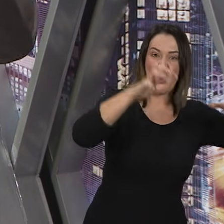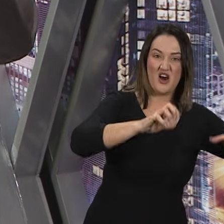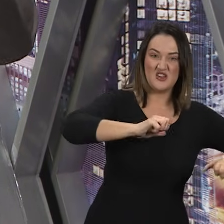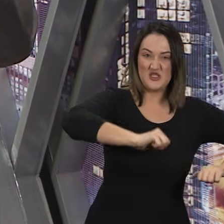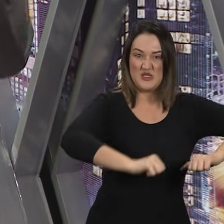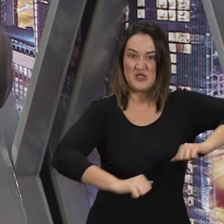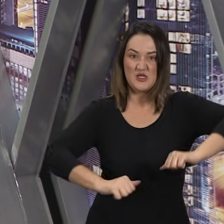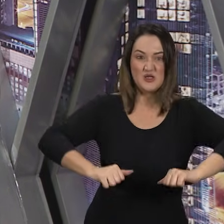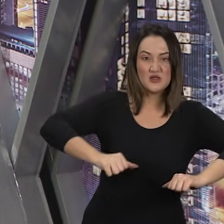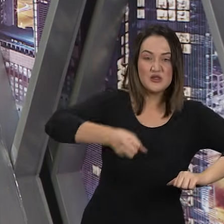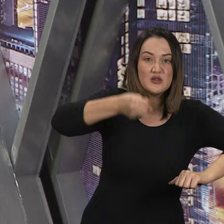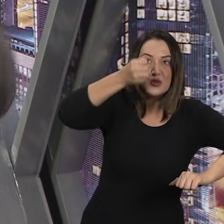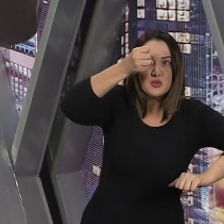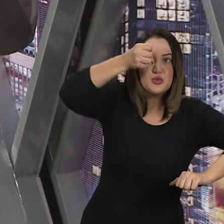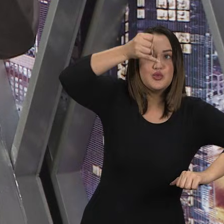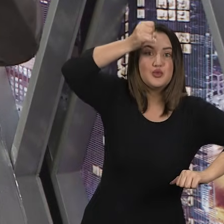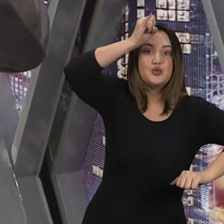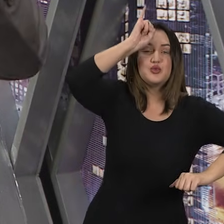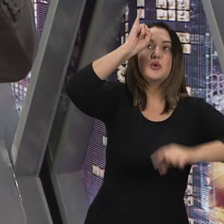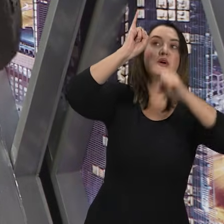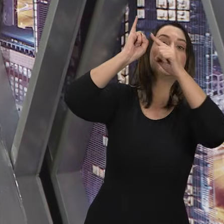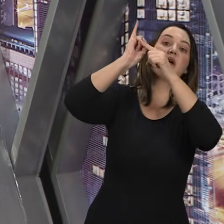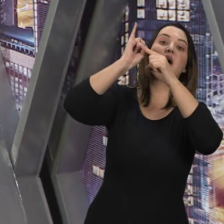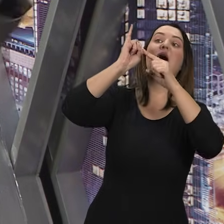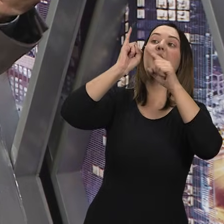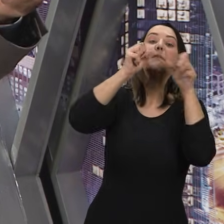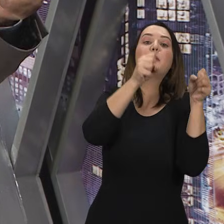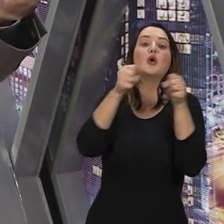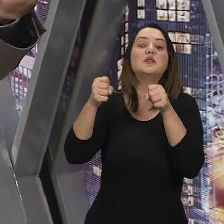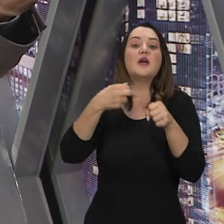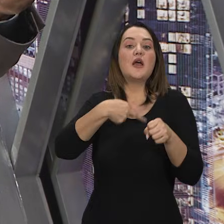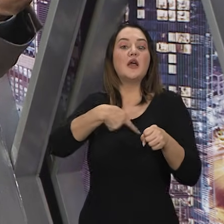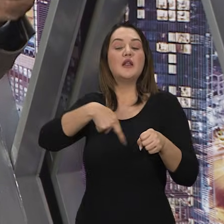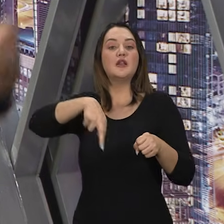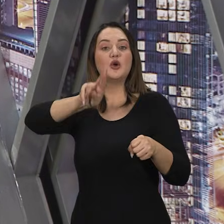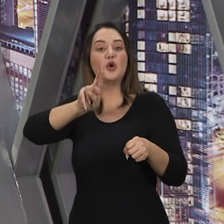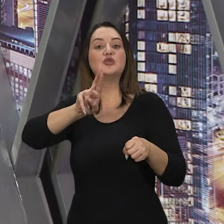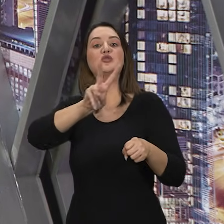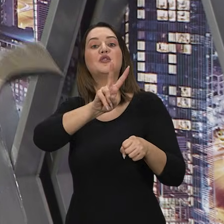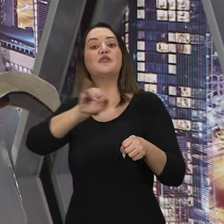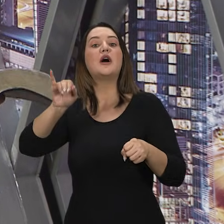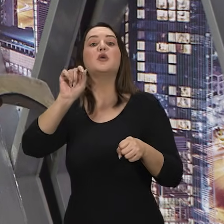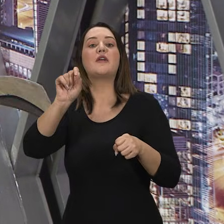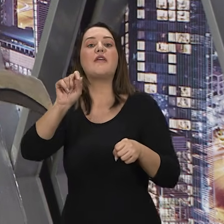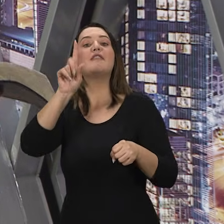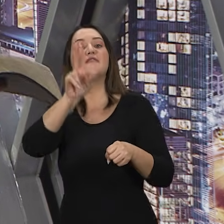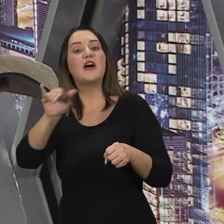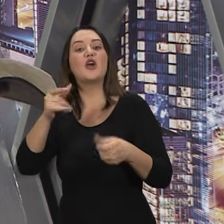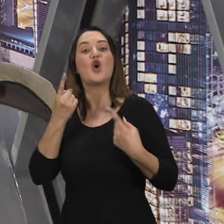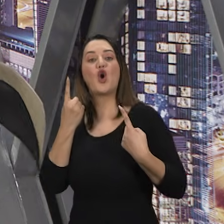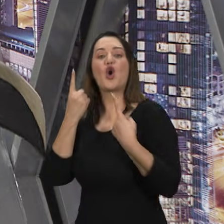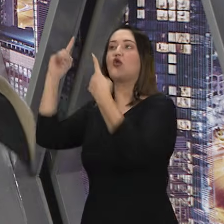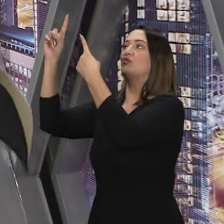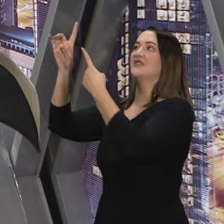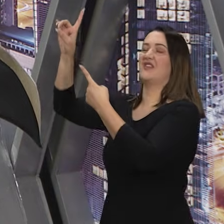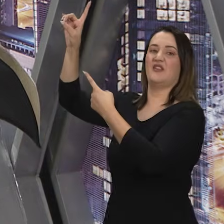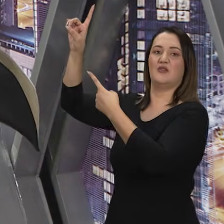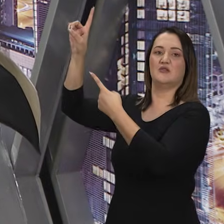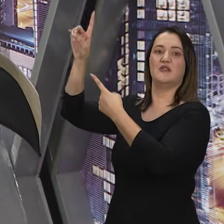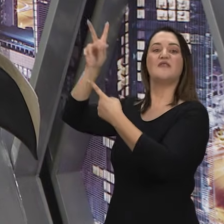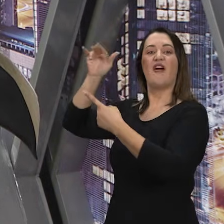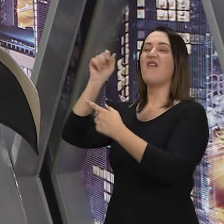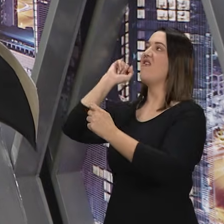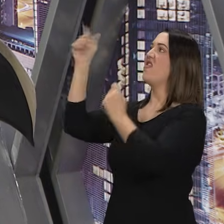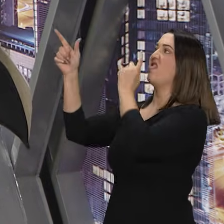animal terrível, ou seja, esse poder religioso que surgiu de Roma, iria, como diz o verso 25,